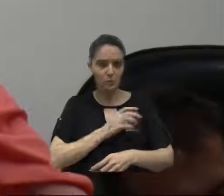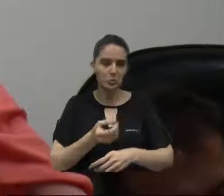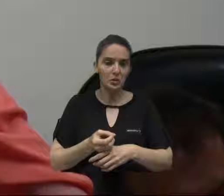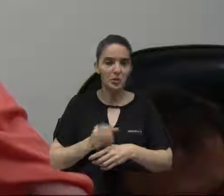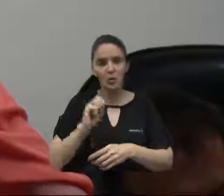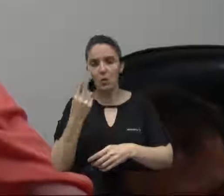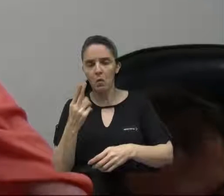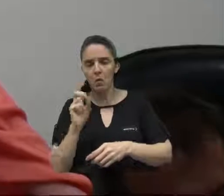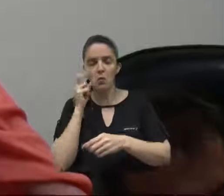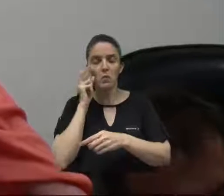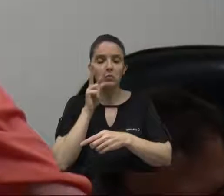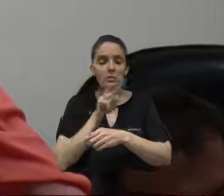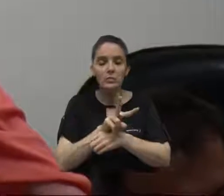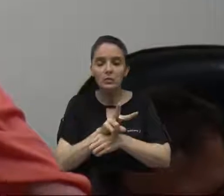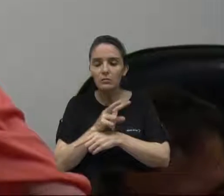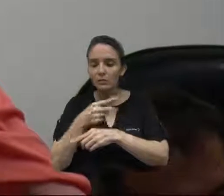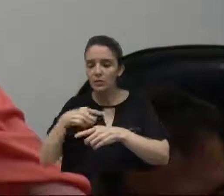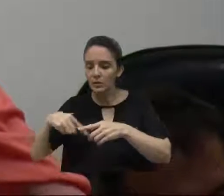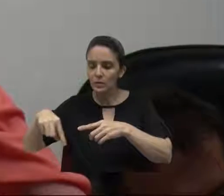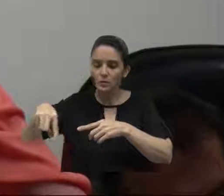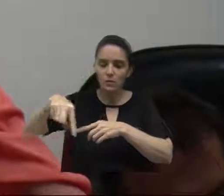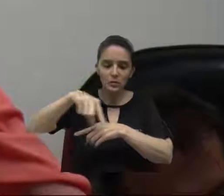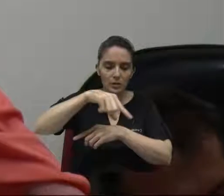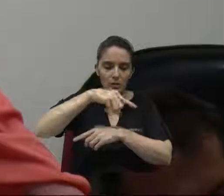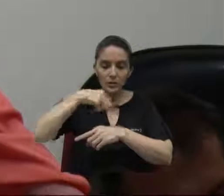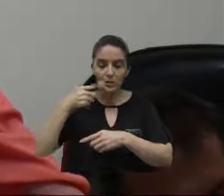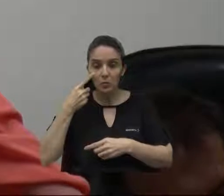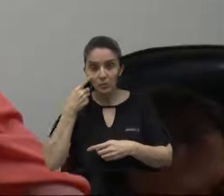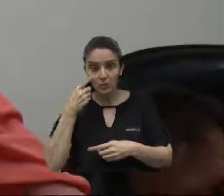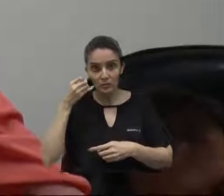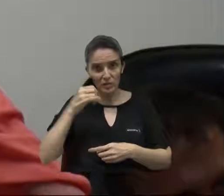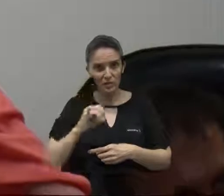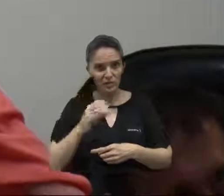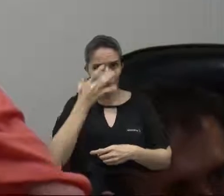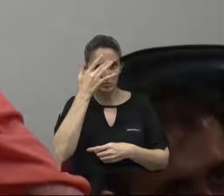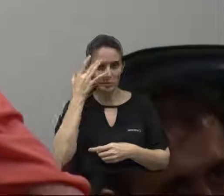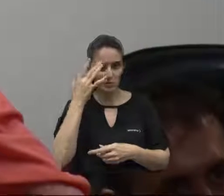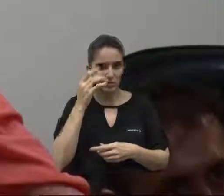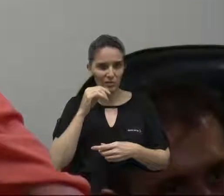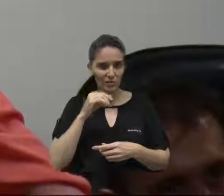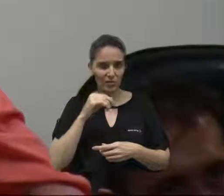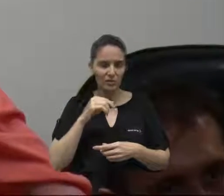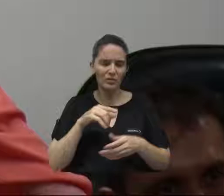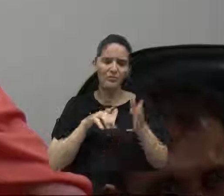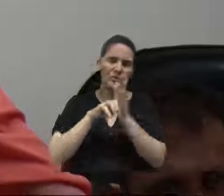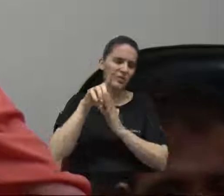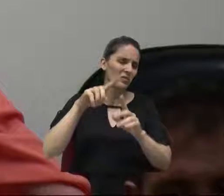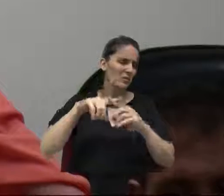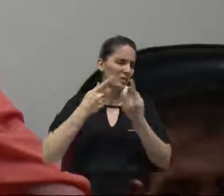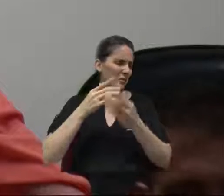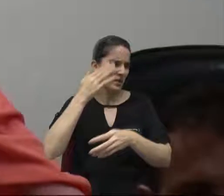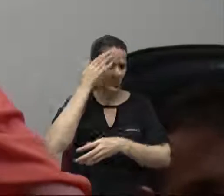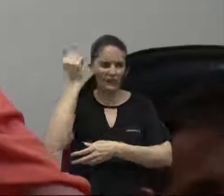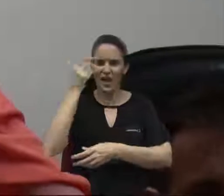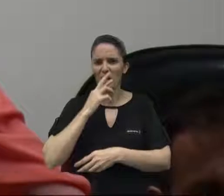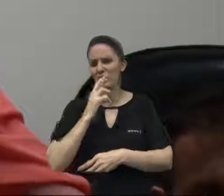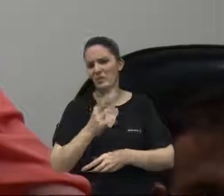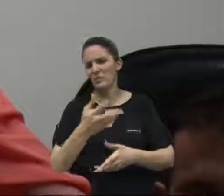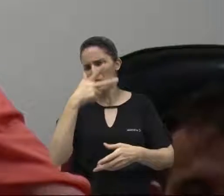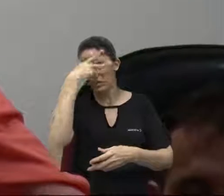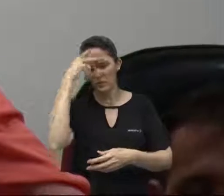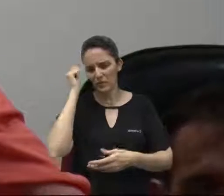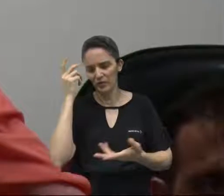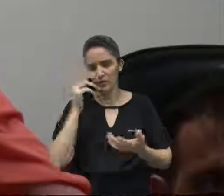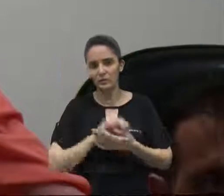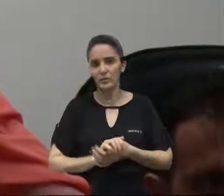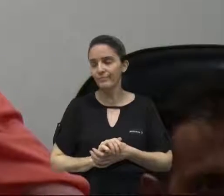quando? Então, esse requerimento, eu pergunto exatamente isso, mas a gente até sabe a resposta, mas a munícipe, inclusive, eu falei para